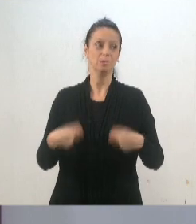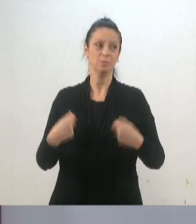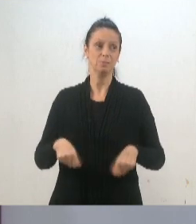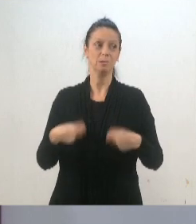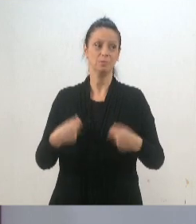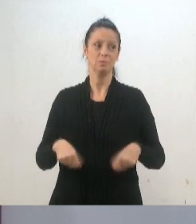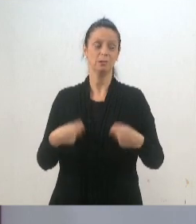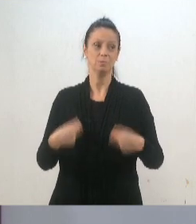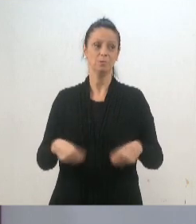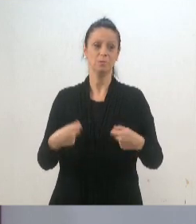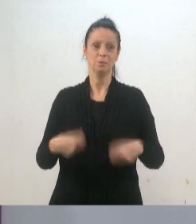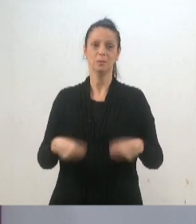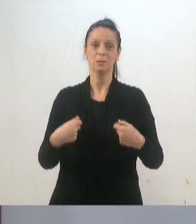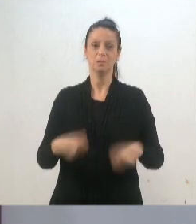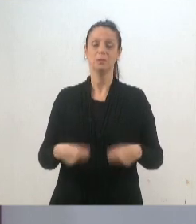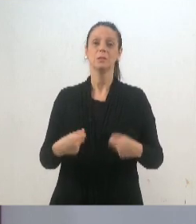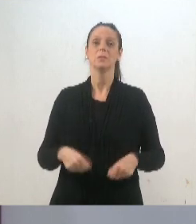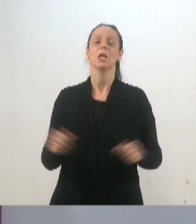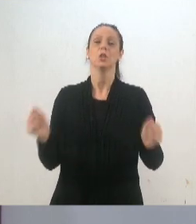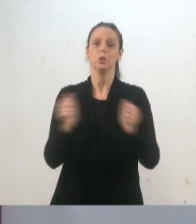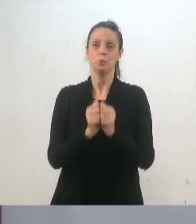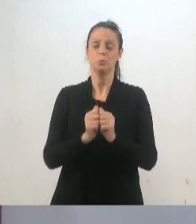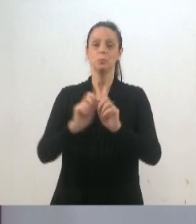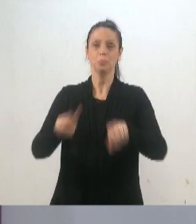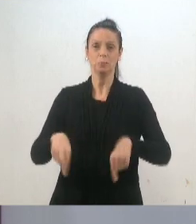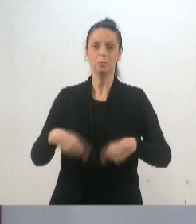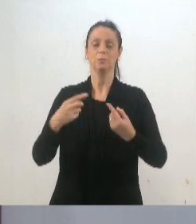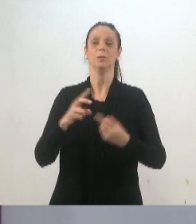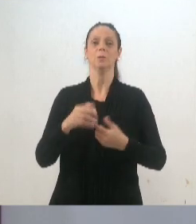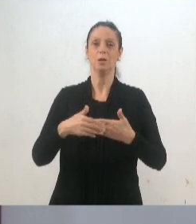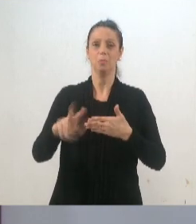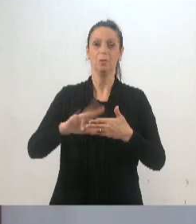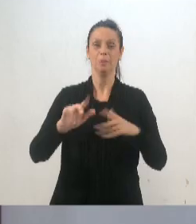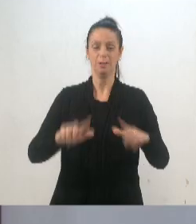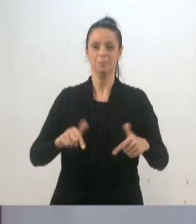junto nesse grande desafio que a gente vai enfrentar,